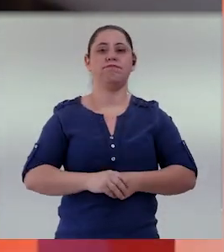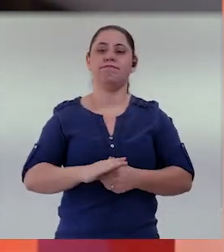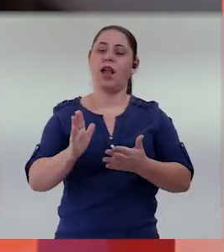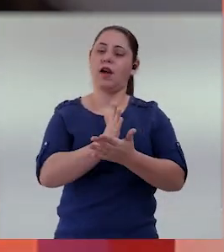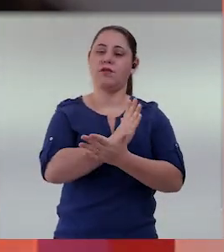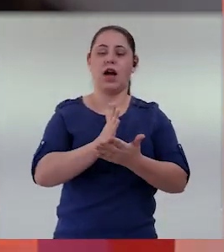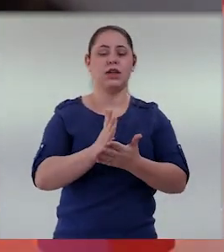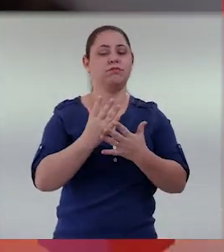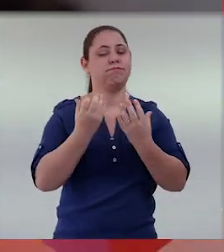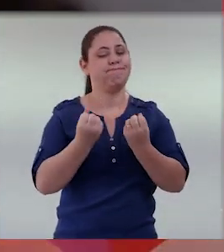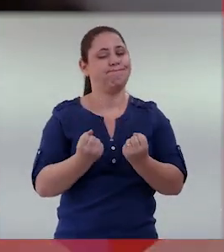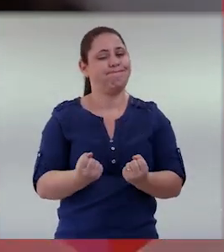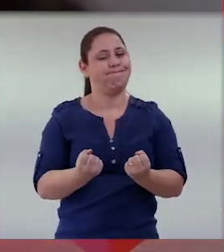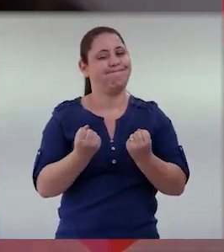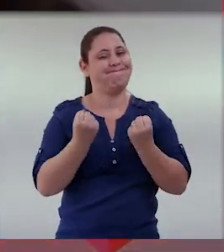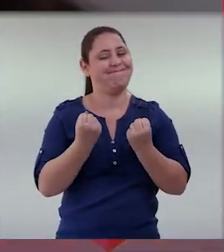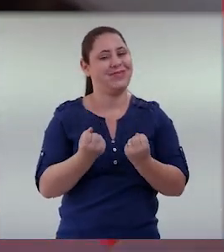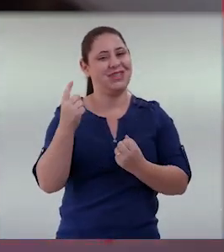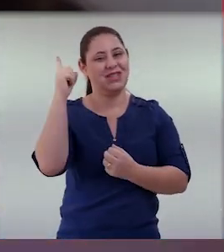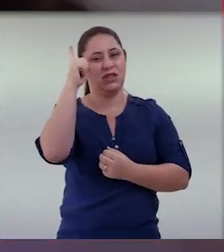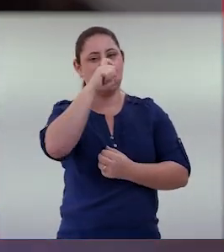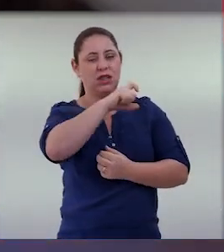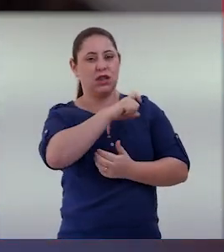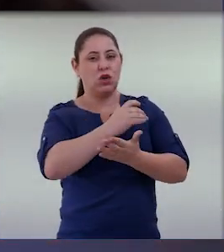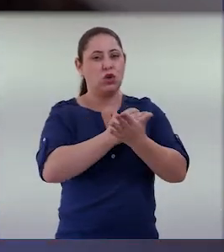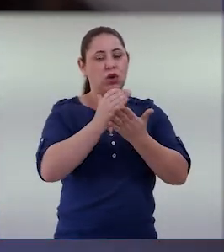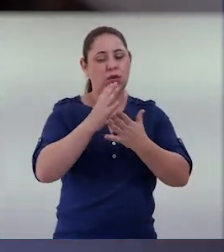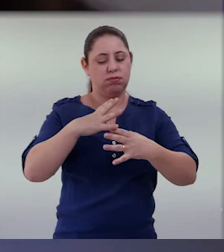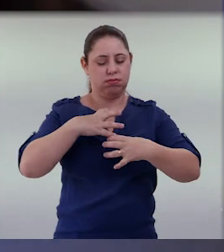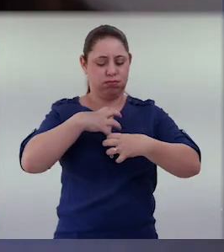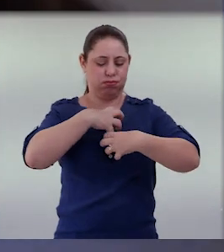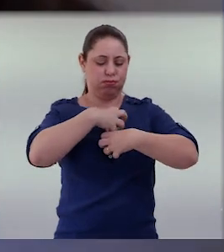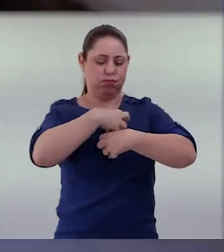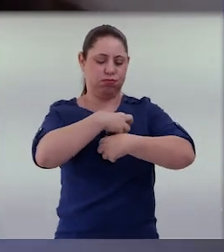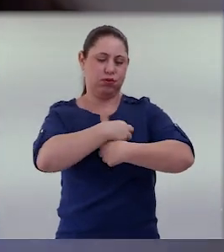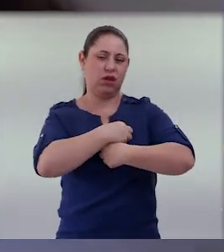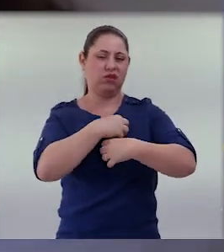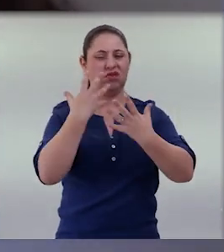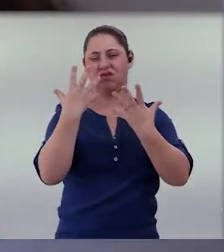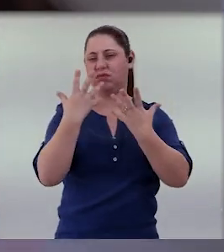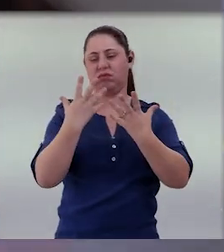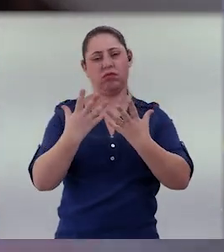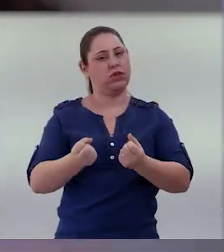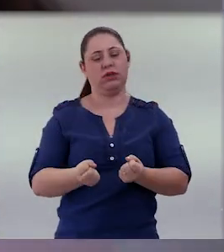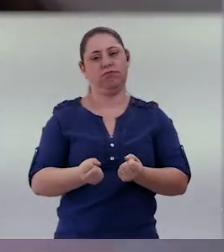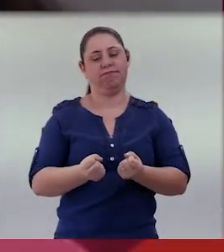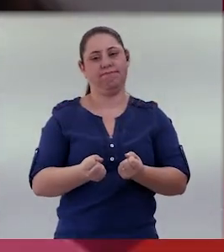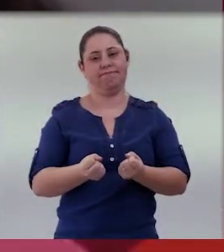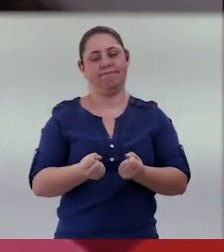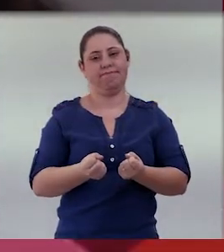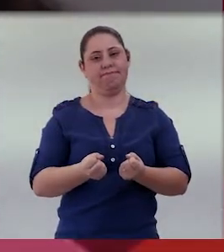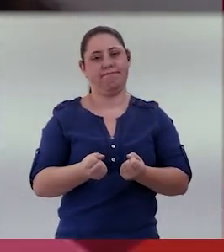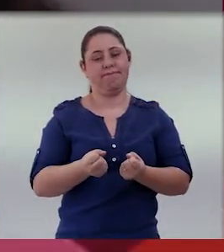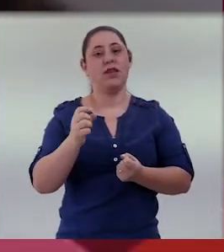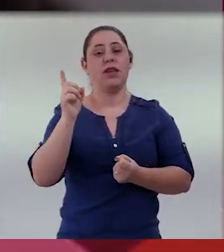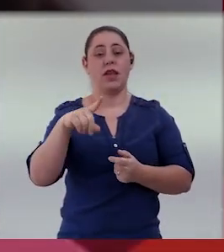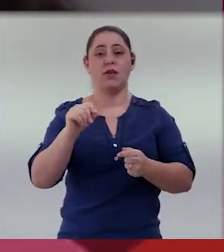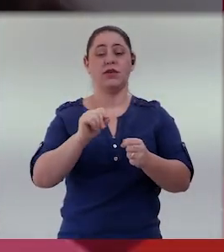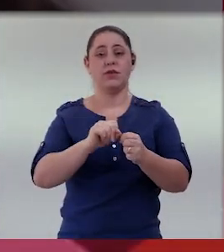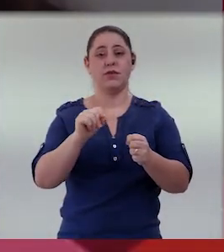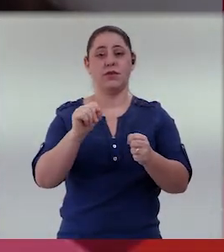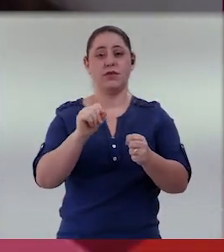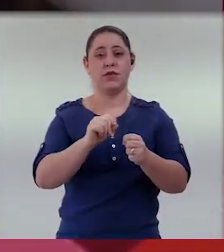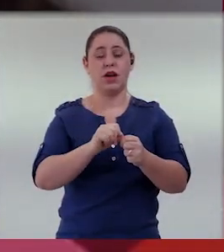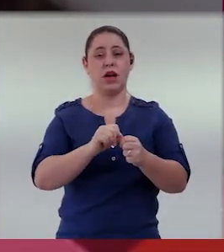e esse às vezes, começa a pesar e a gente começa a entrar no processo depressivo, de não aceitação,